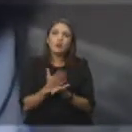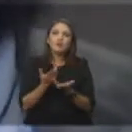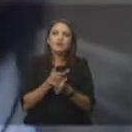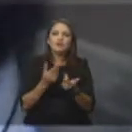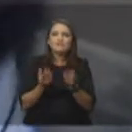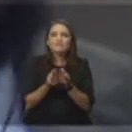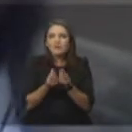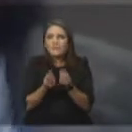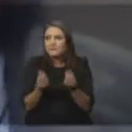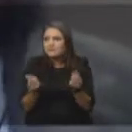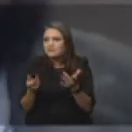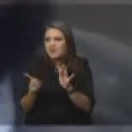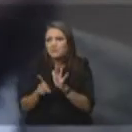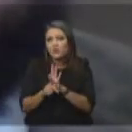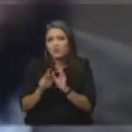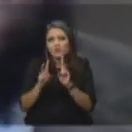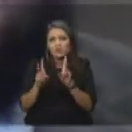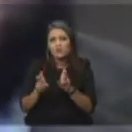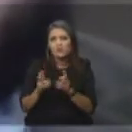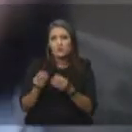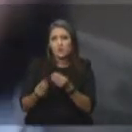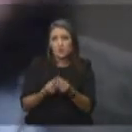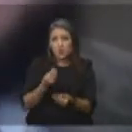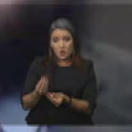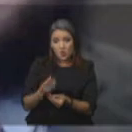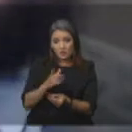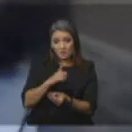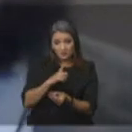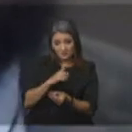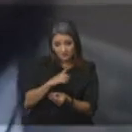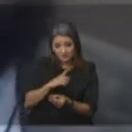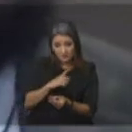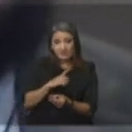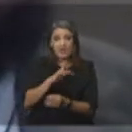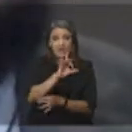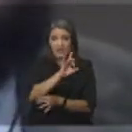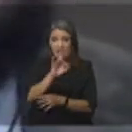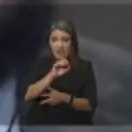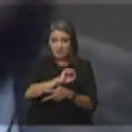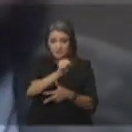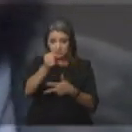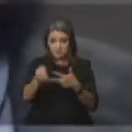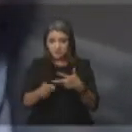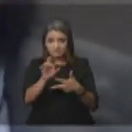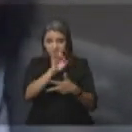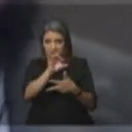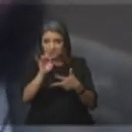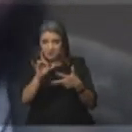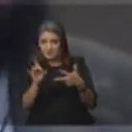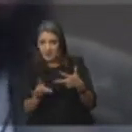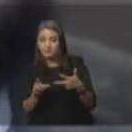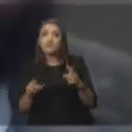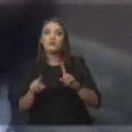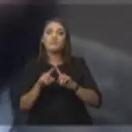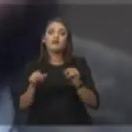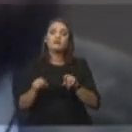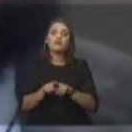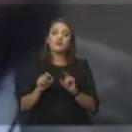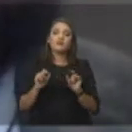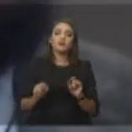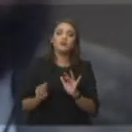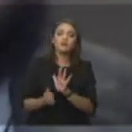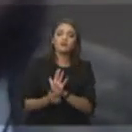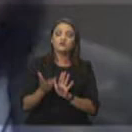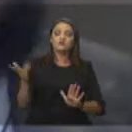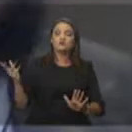tanto do que diz respeito ao desenho institucional aplicável a cada um dos poderes da República, mas também aos